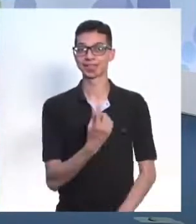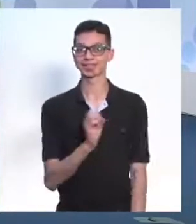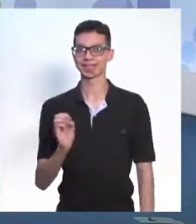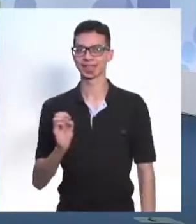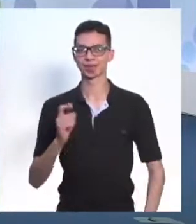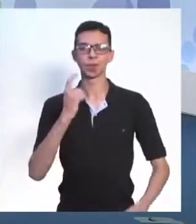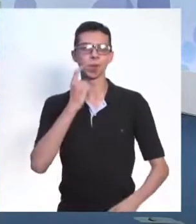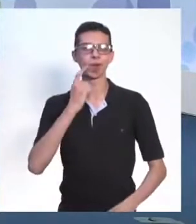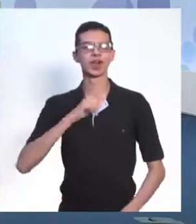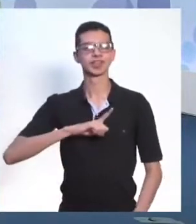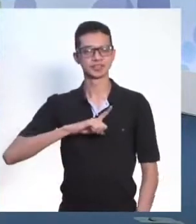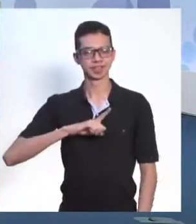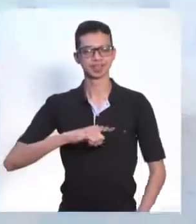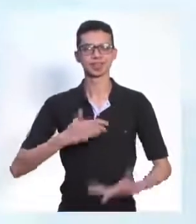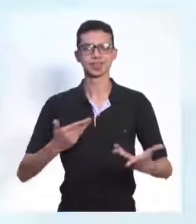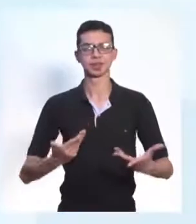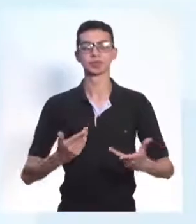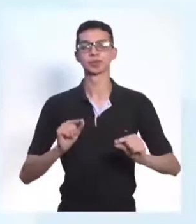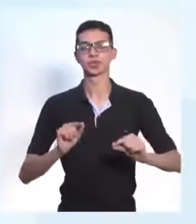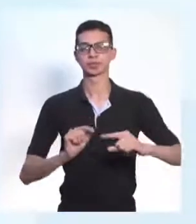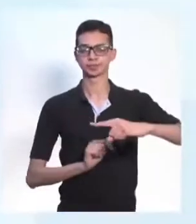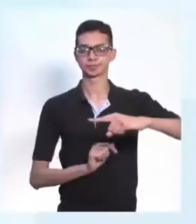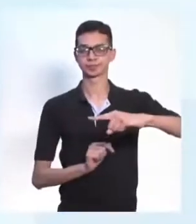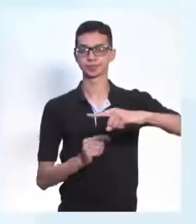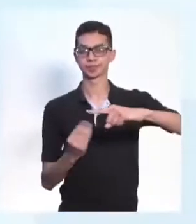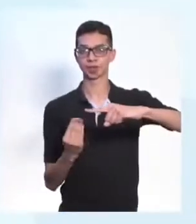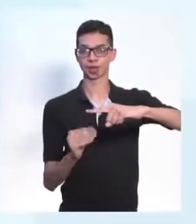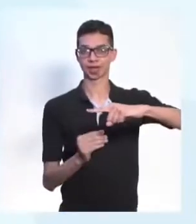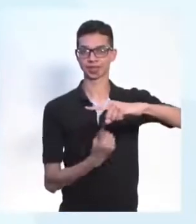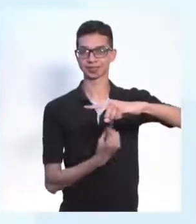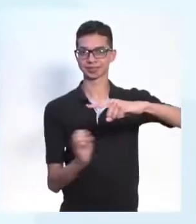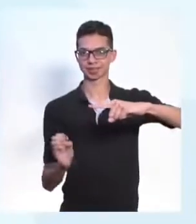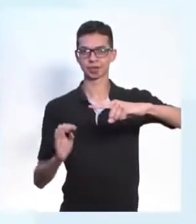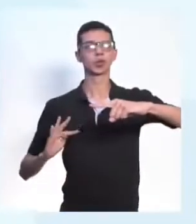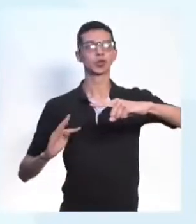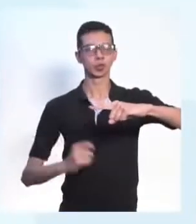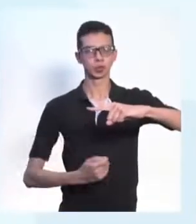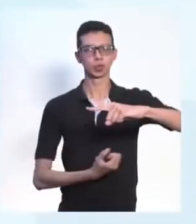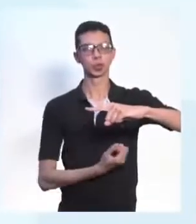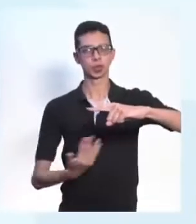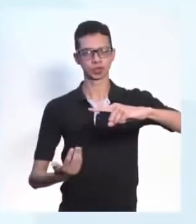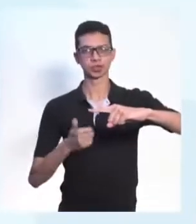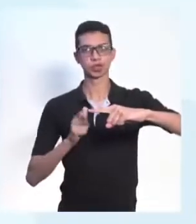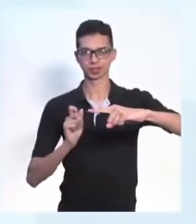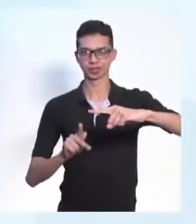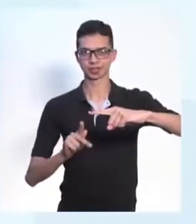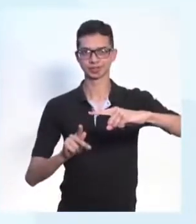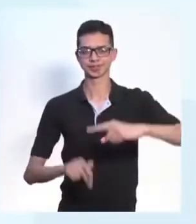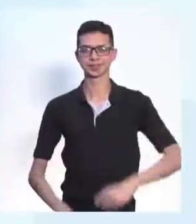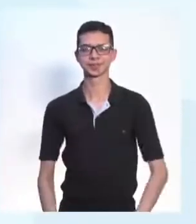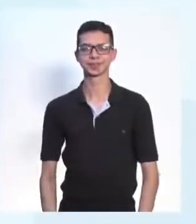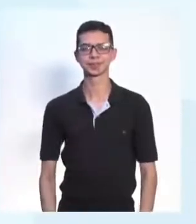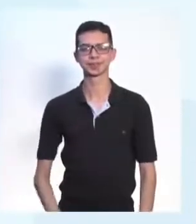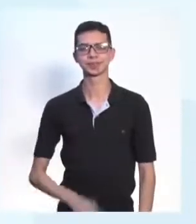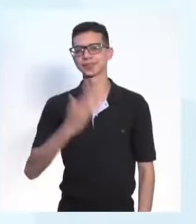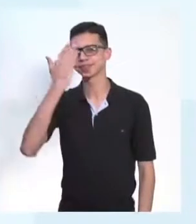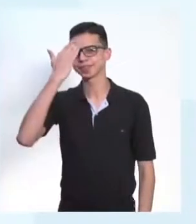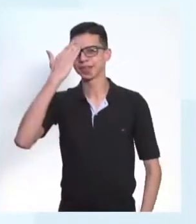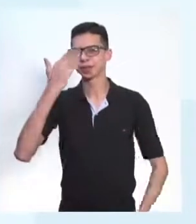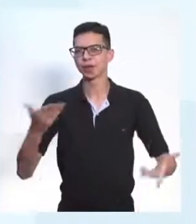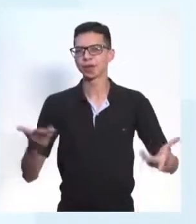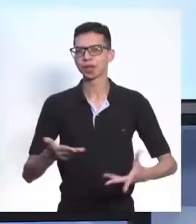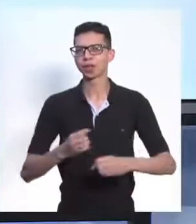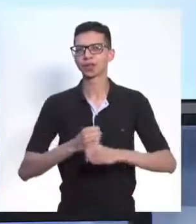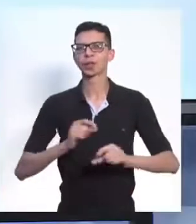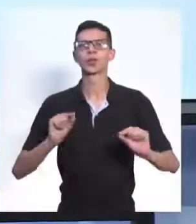Então, o 100 é o nosso denominador, não é isso? Que é o todo, certo? O que nós vamos agora começar a